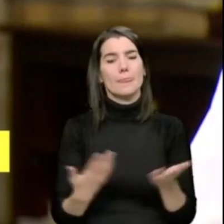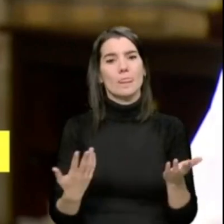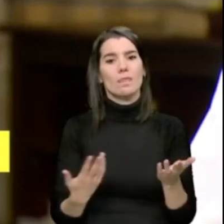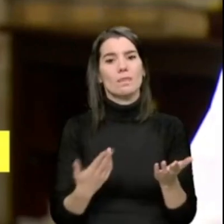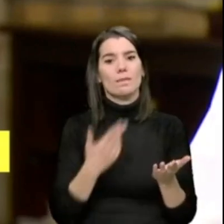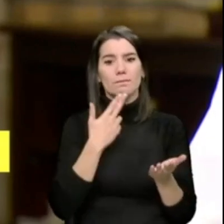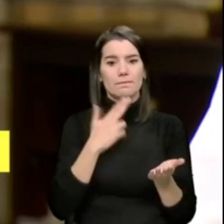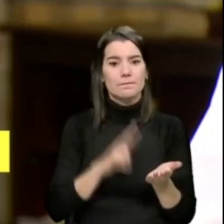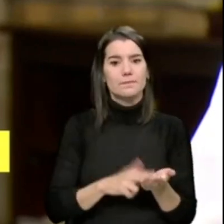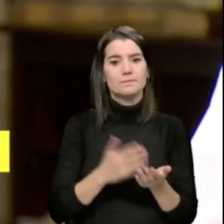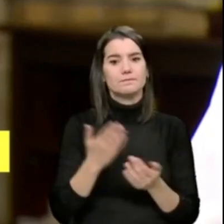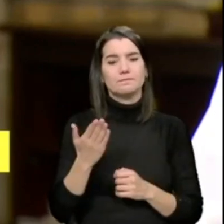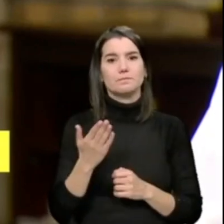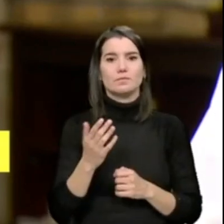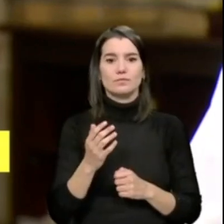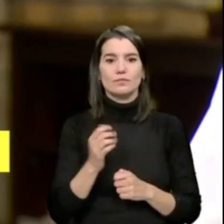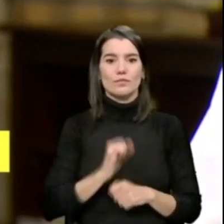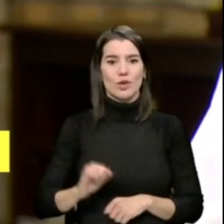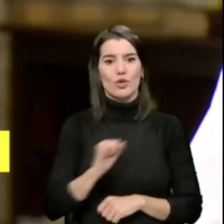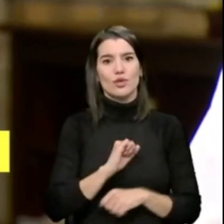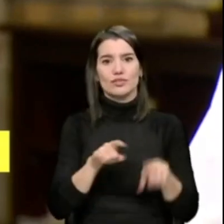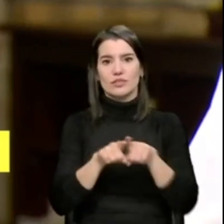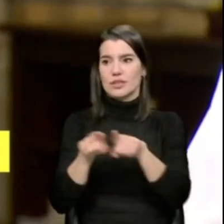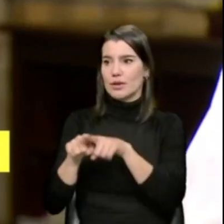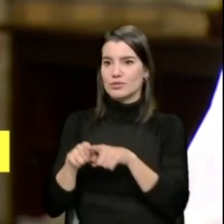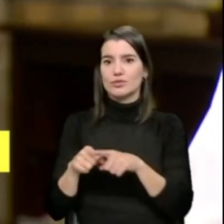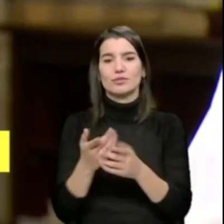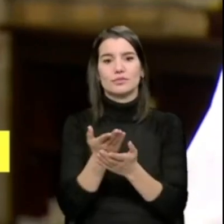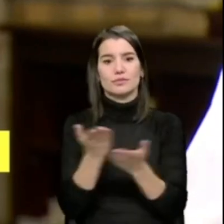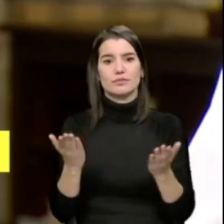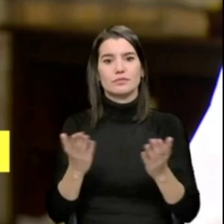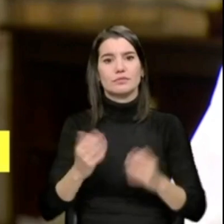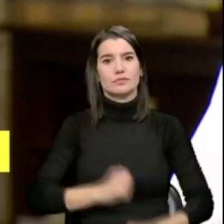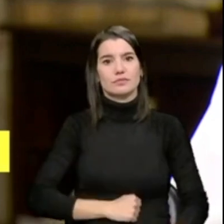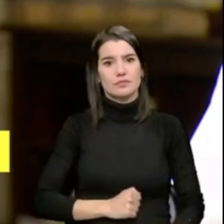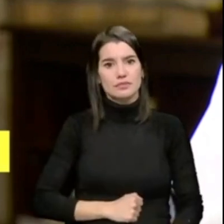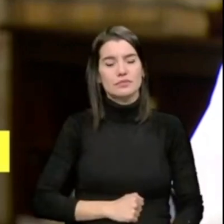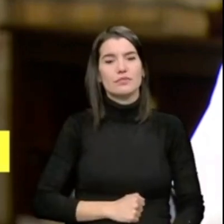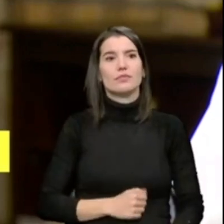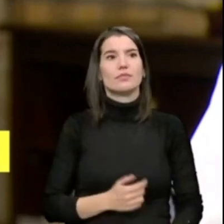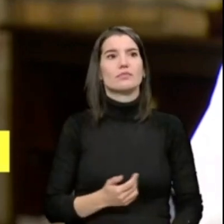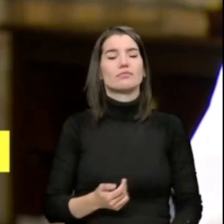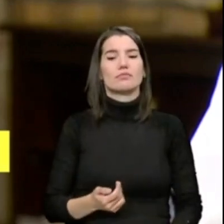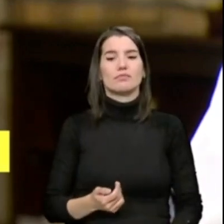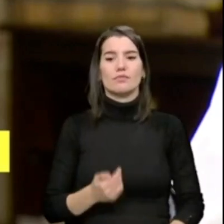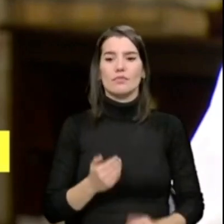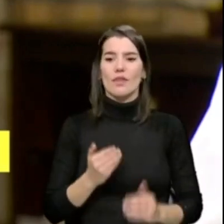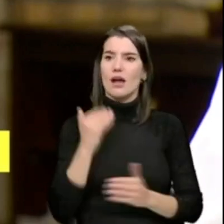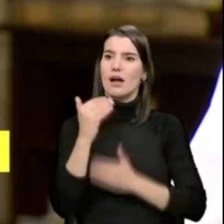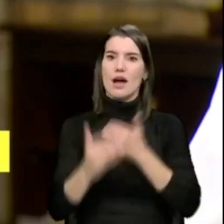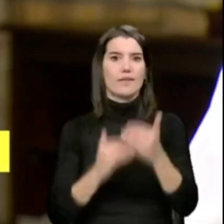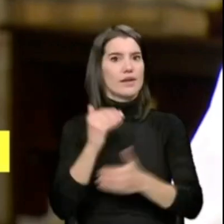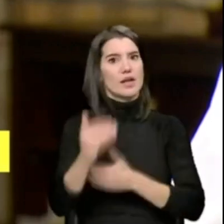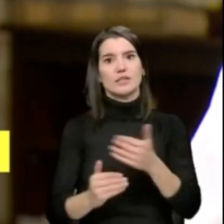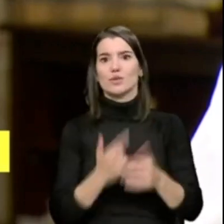particularmente com os nossos irmãos católicos, um avanço